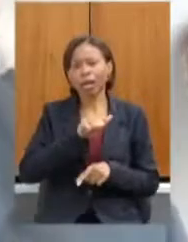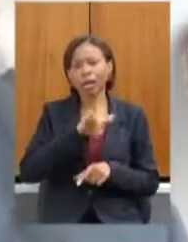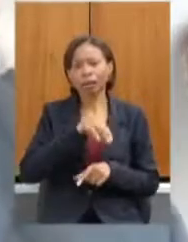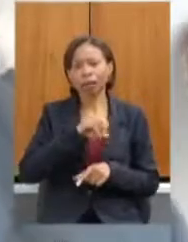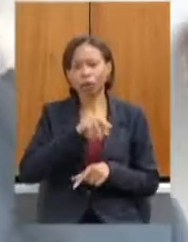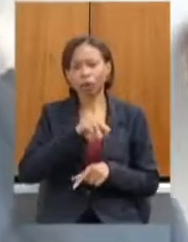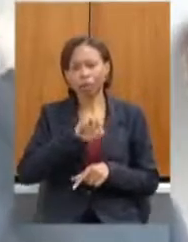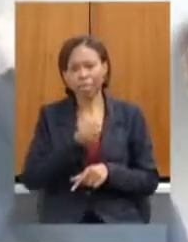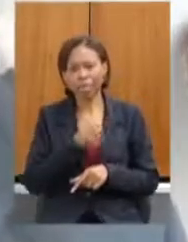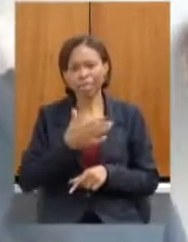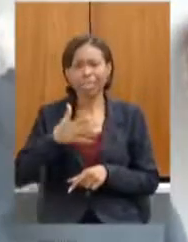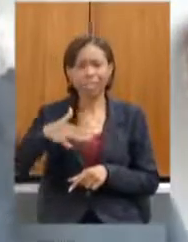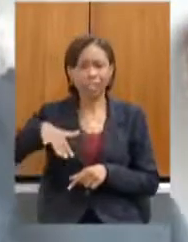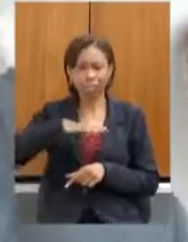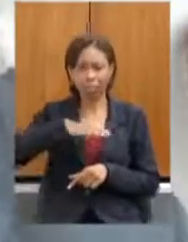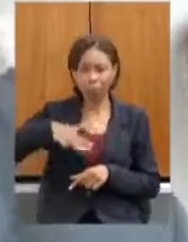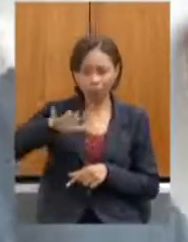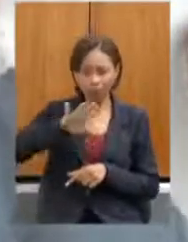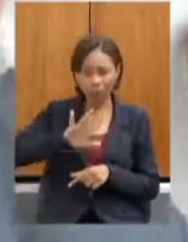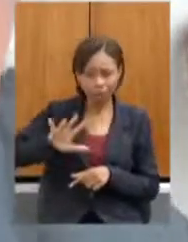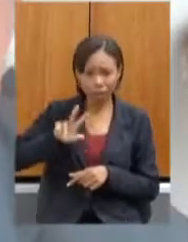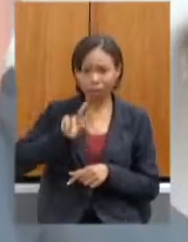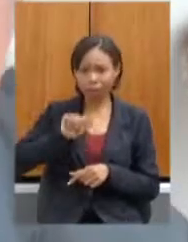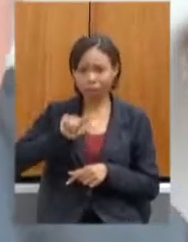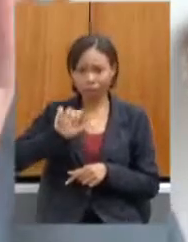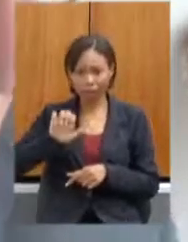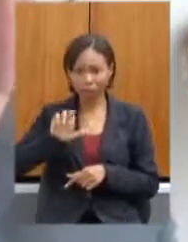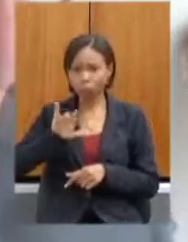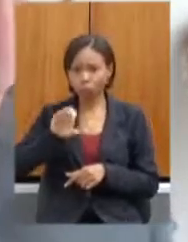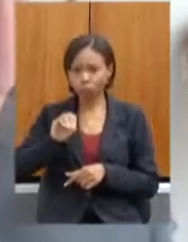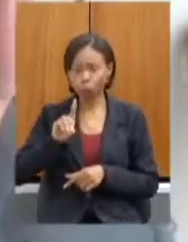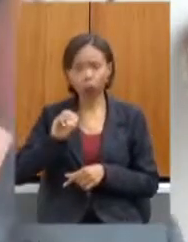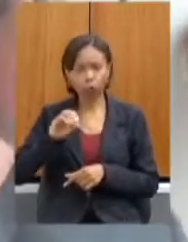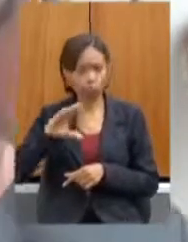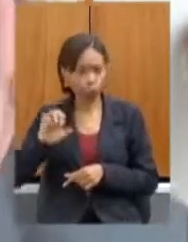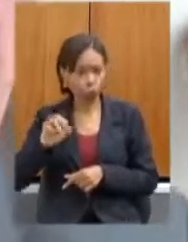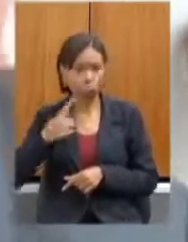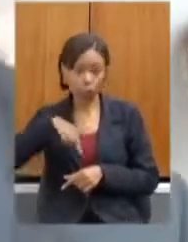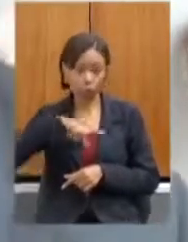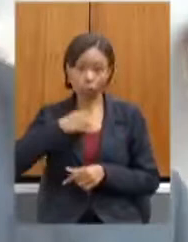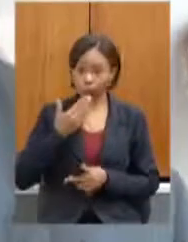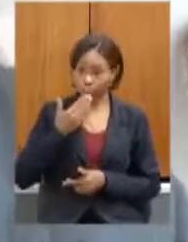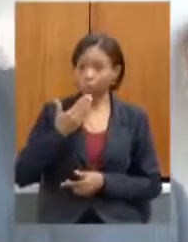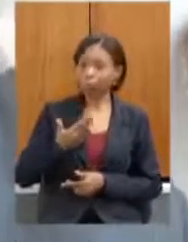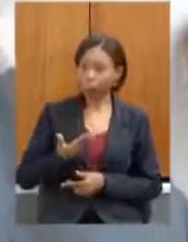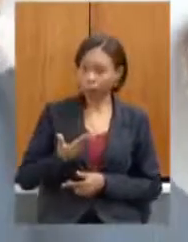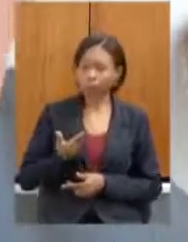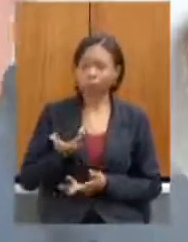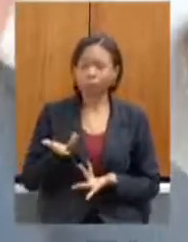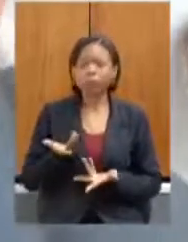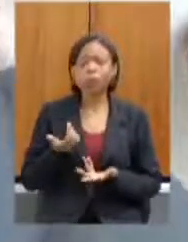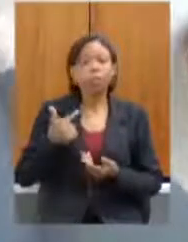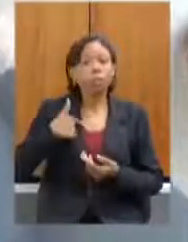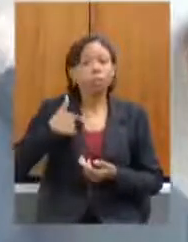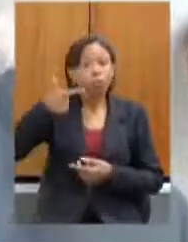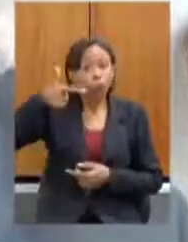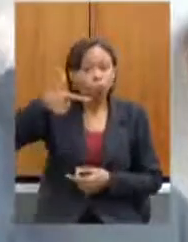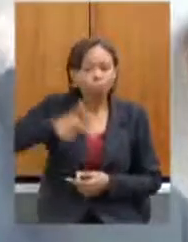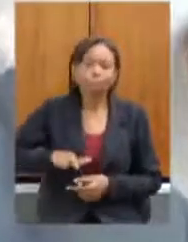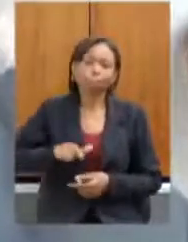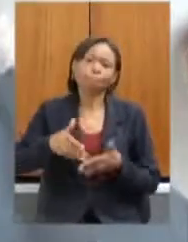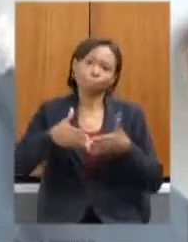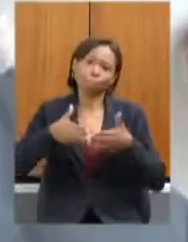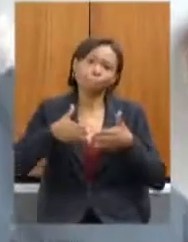e foi uma demanda que nós levamos que temos audiência pública a meu pedido aí e reforço mais uma vez